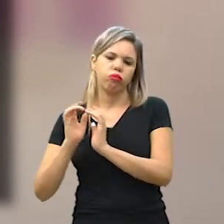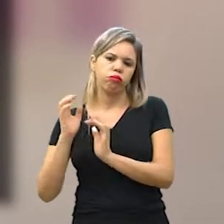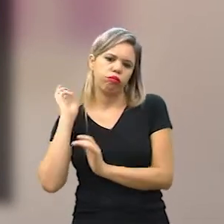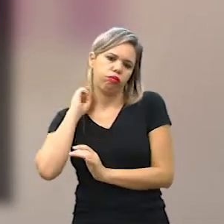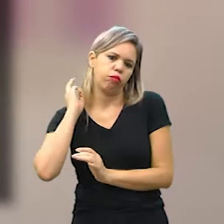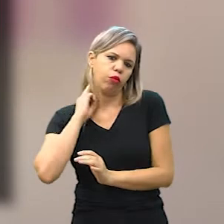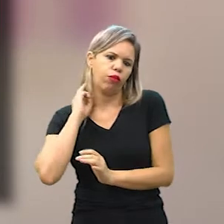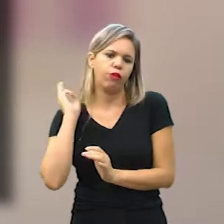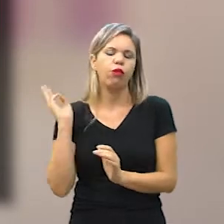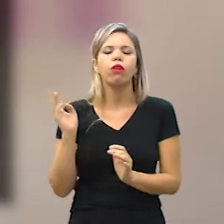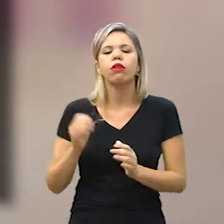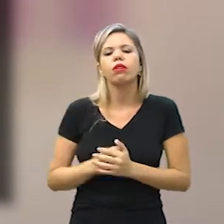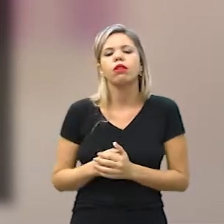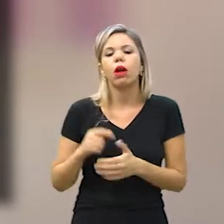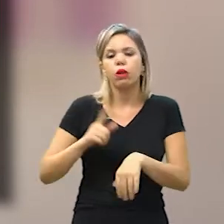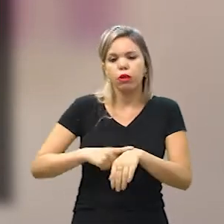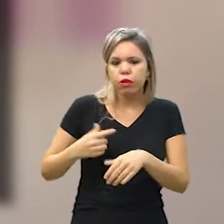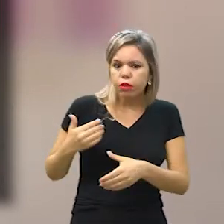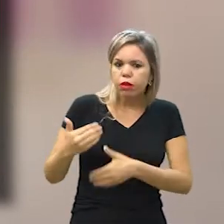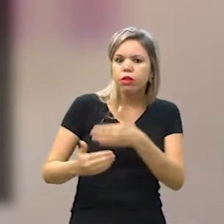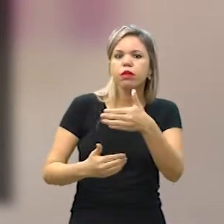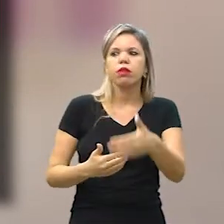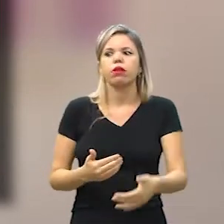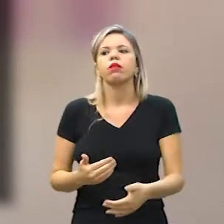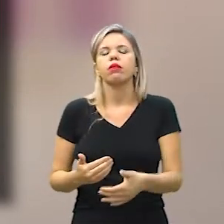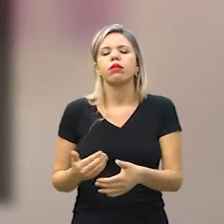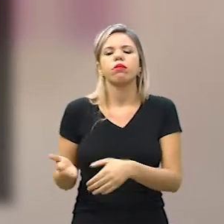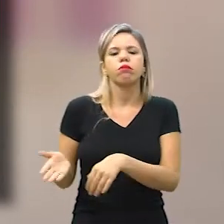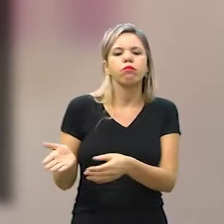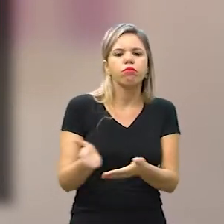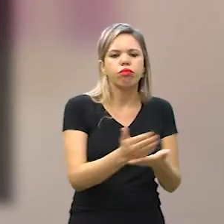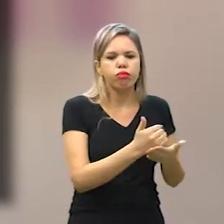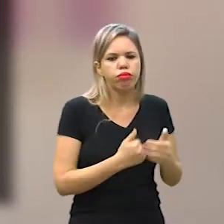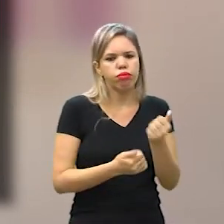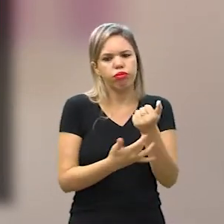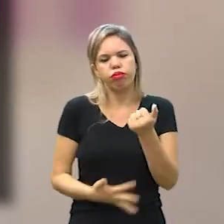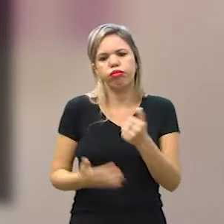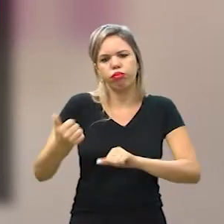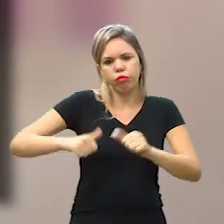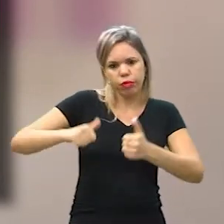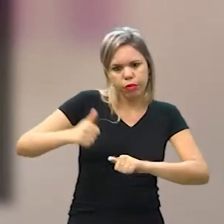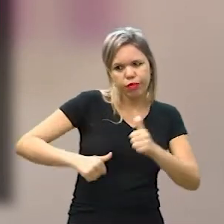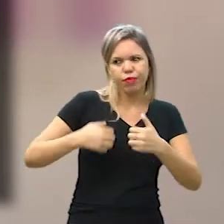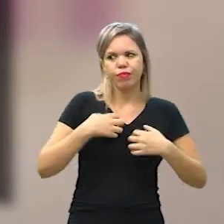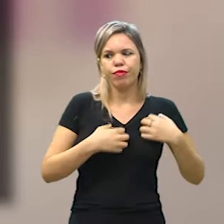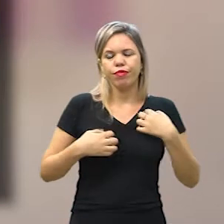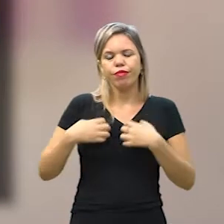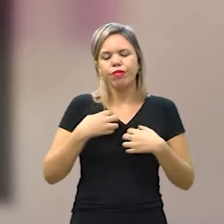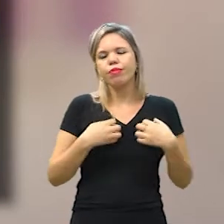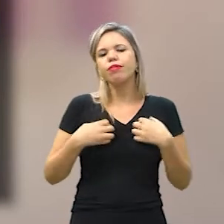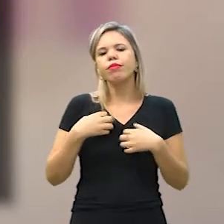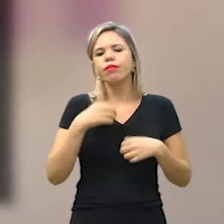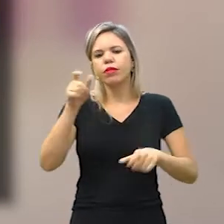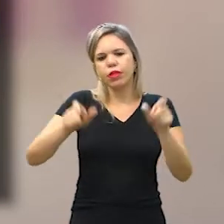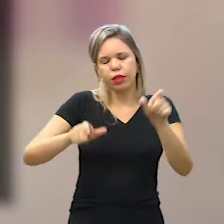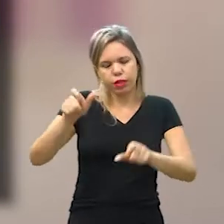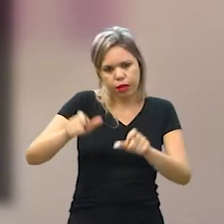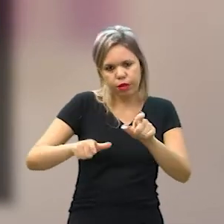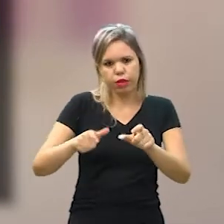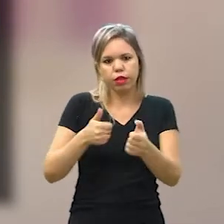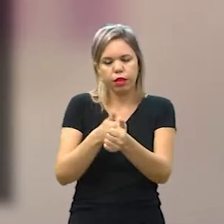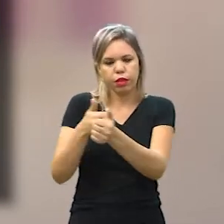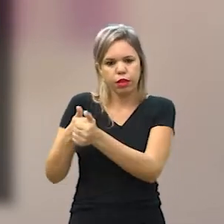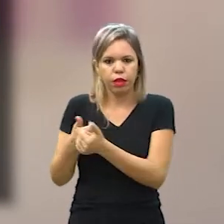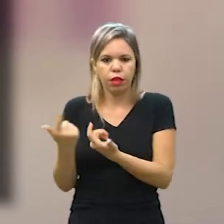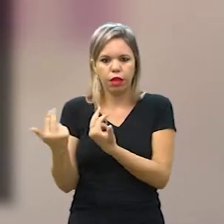isso leva um determinado tempo até a coleta do exame, e isso leva uma angústia muito grande às pessoas que